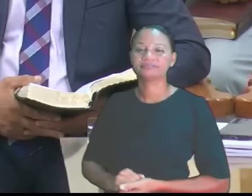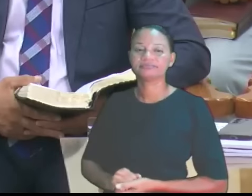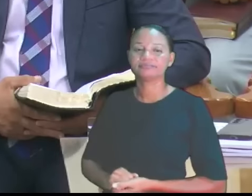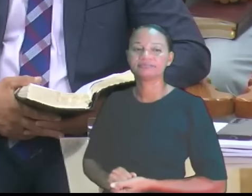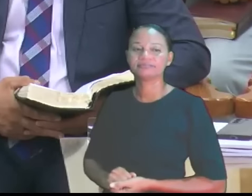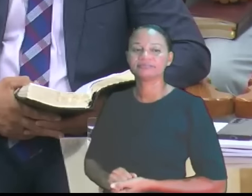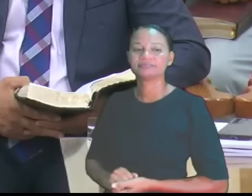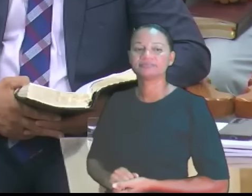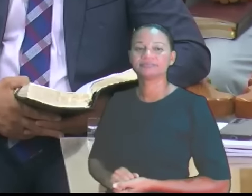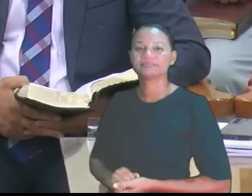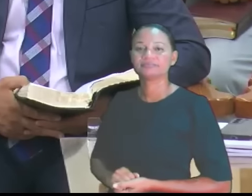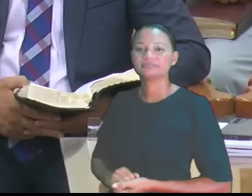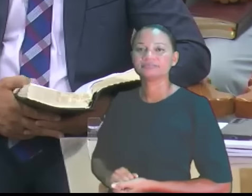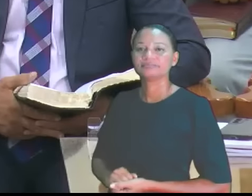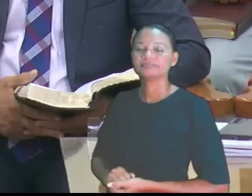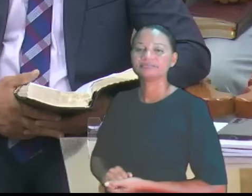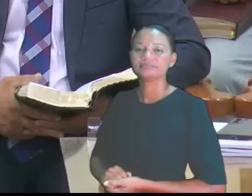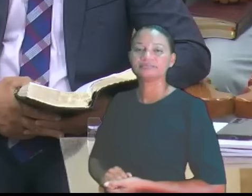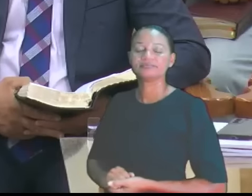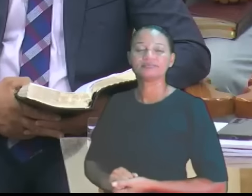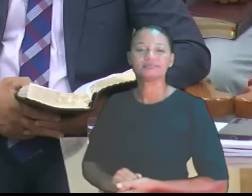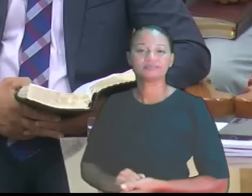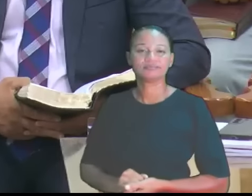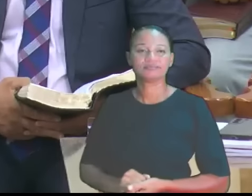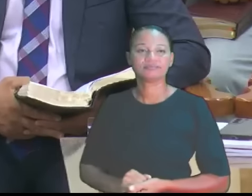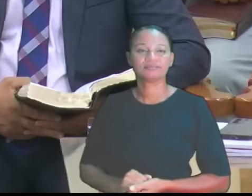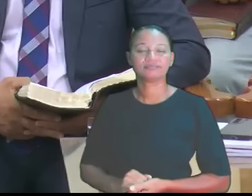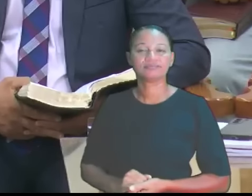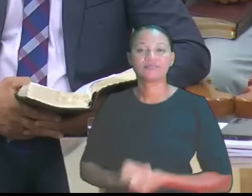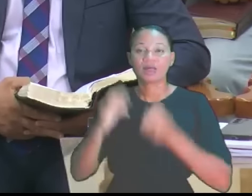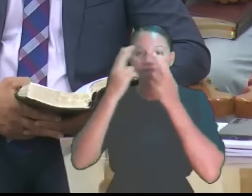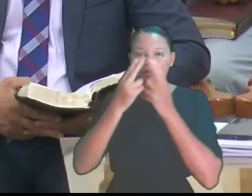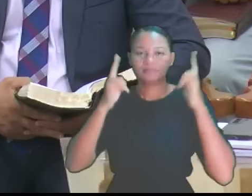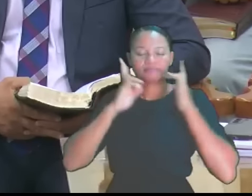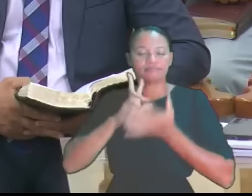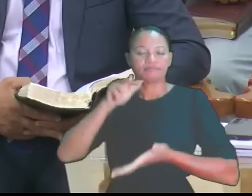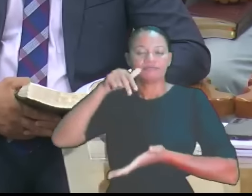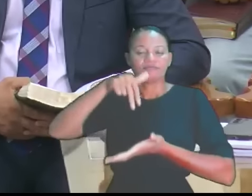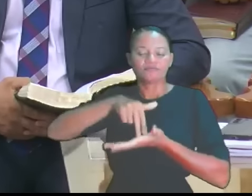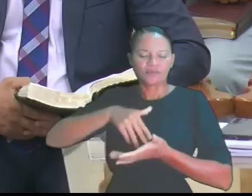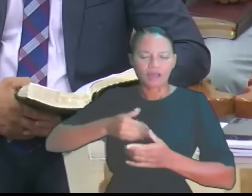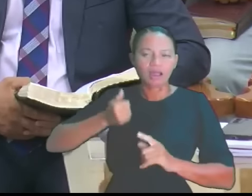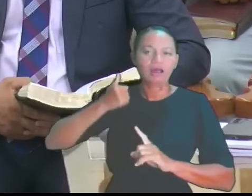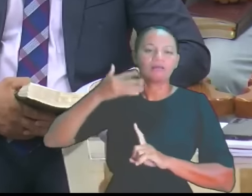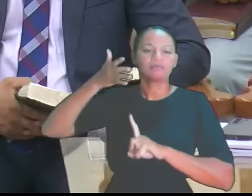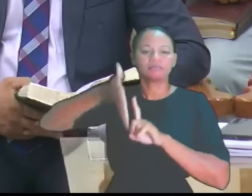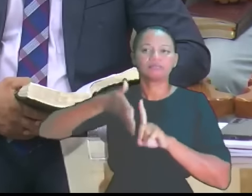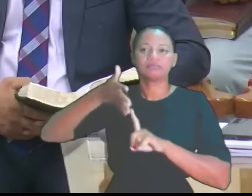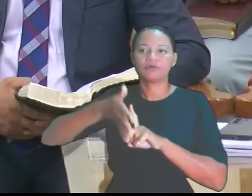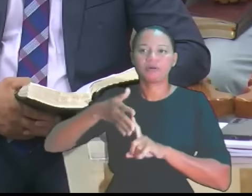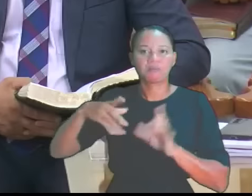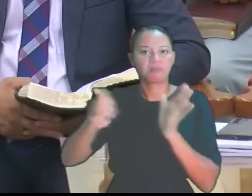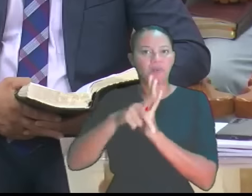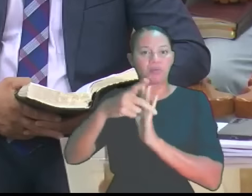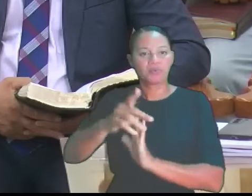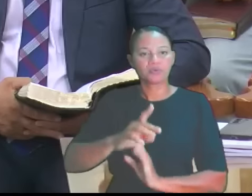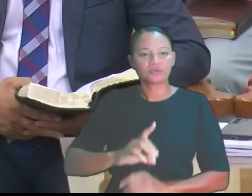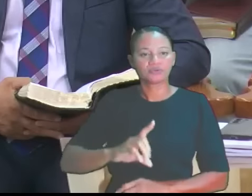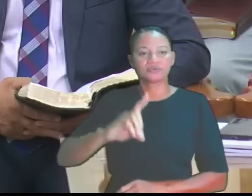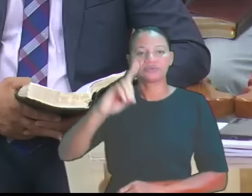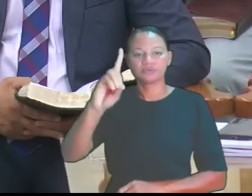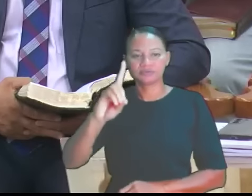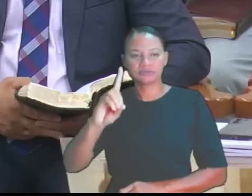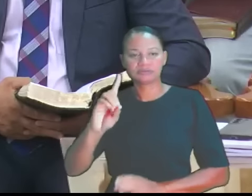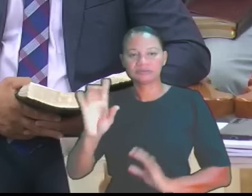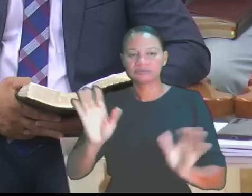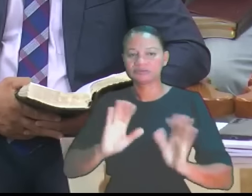Bíblia diz no capítulo 12 do livro de Atos que Herodes foi fazer um discurso e quando ele foi fazer, o povo gritou, voz de Deus e não de homem.